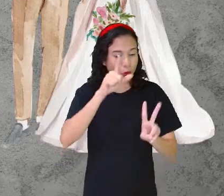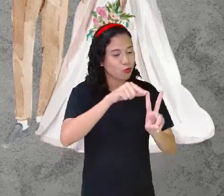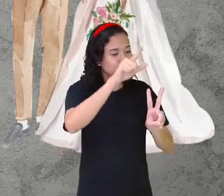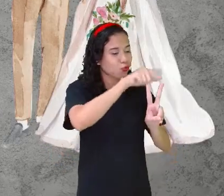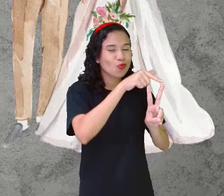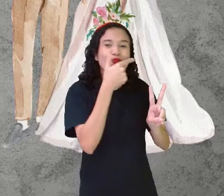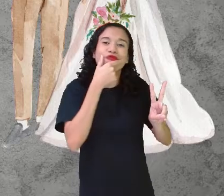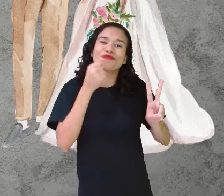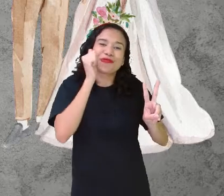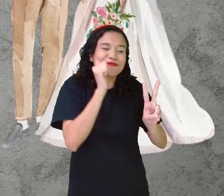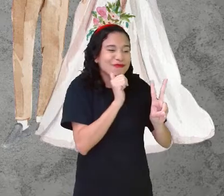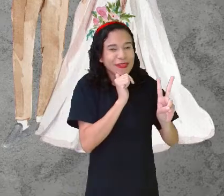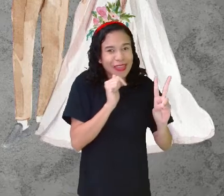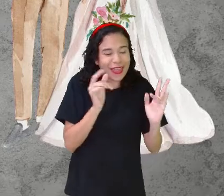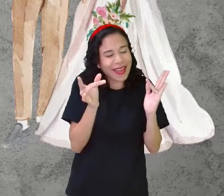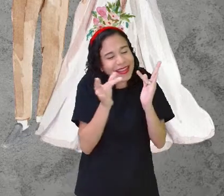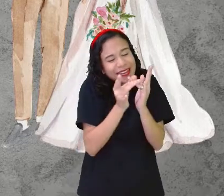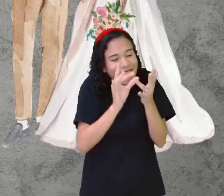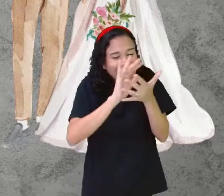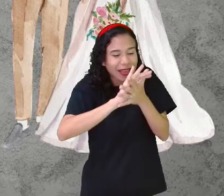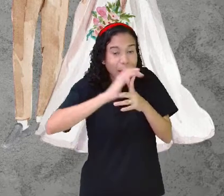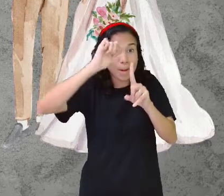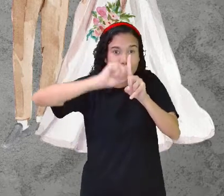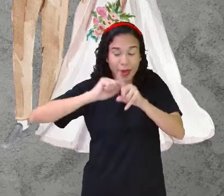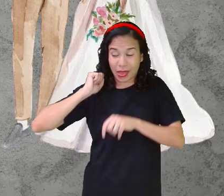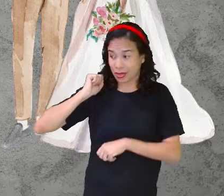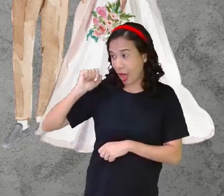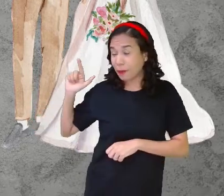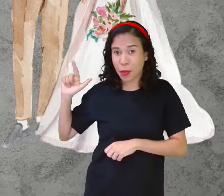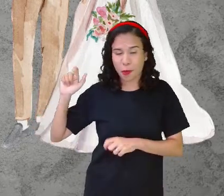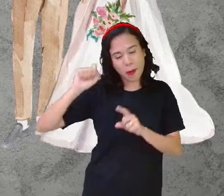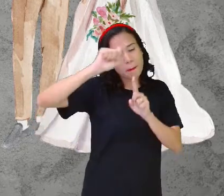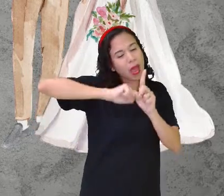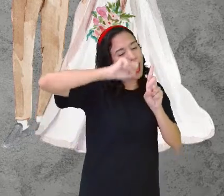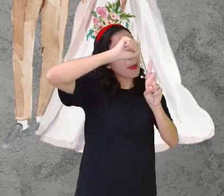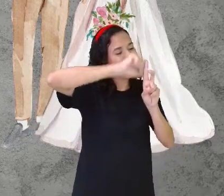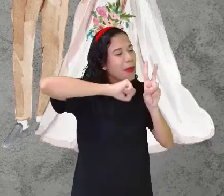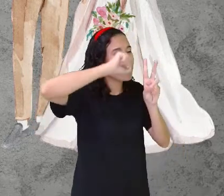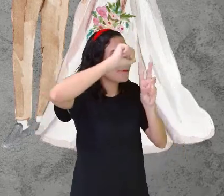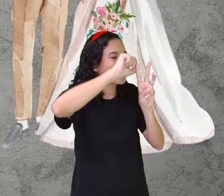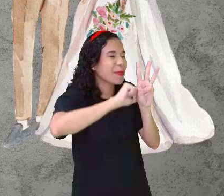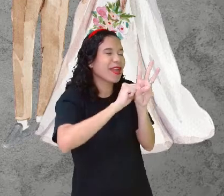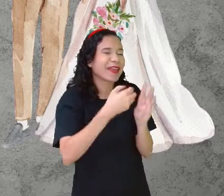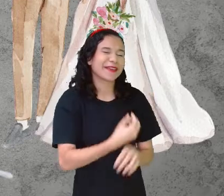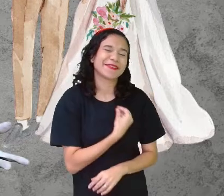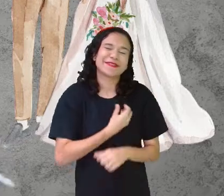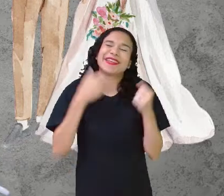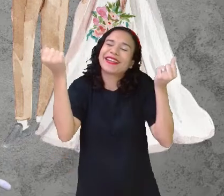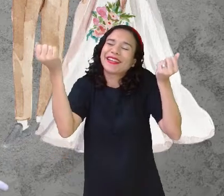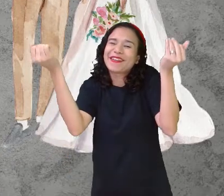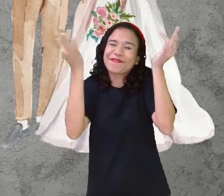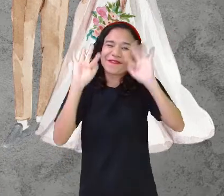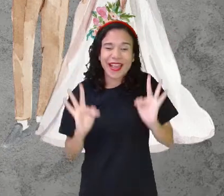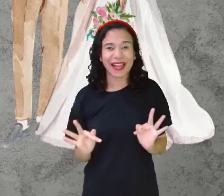Alicia e Jordã se casaram em abril e durante os 3 primeiros meses viveram muito